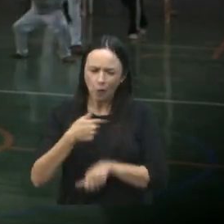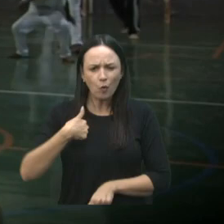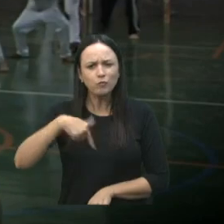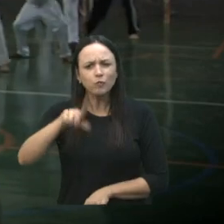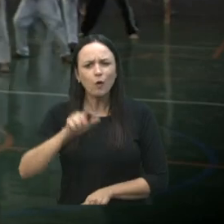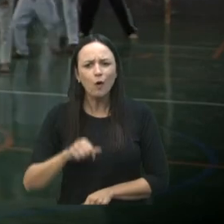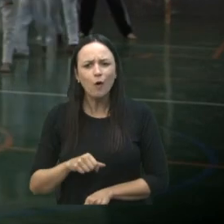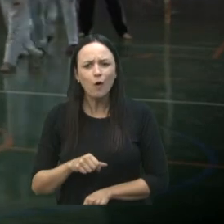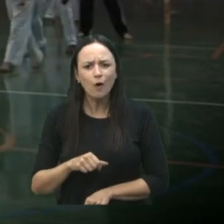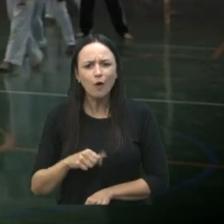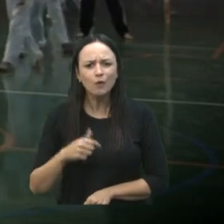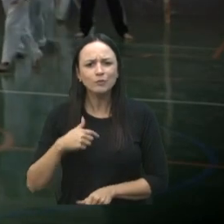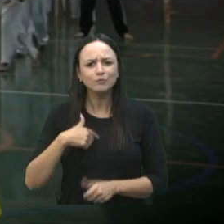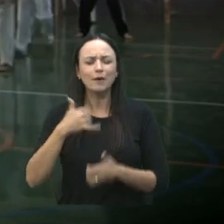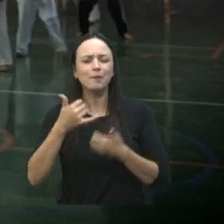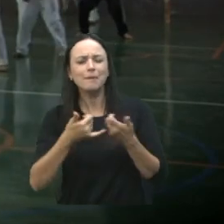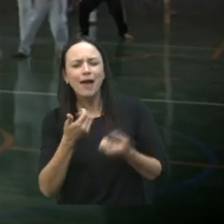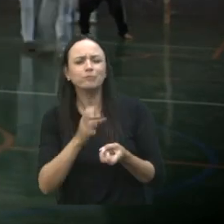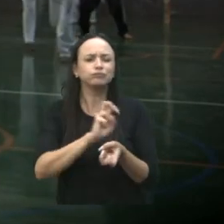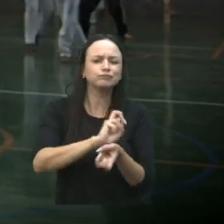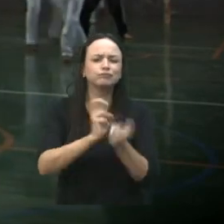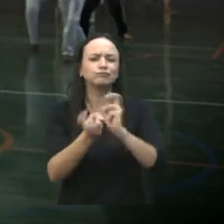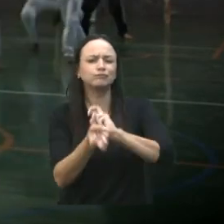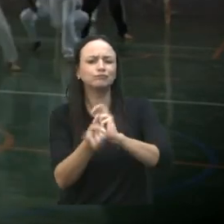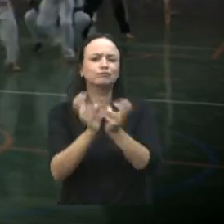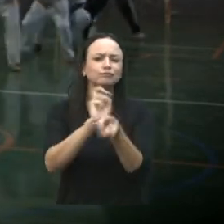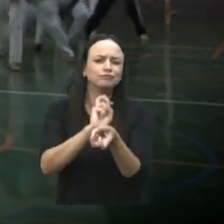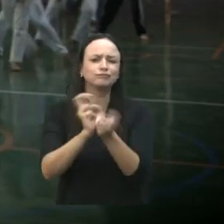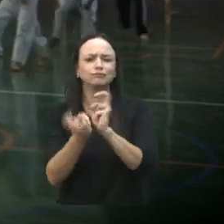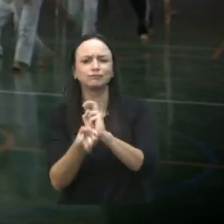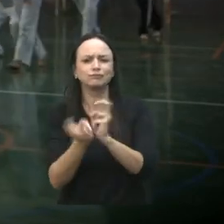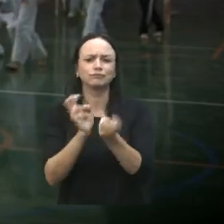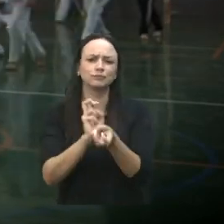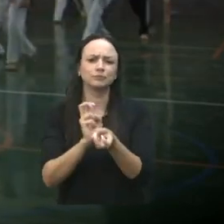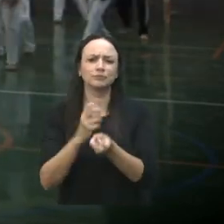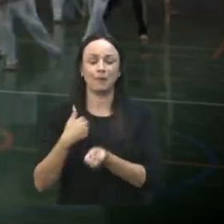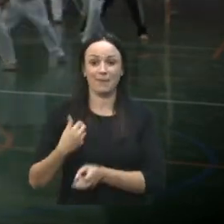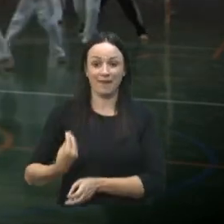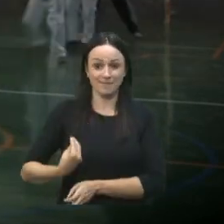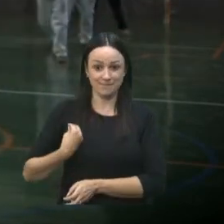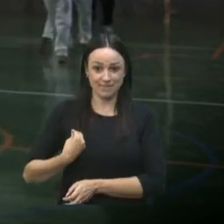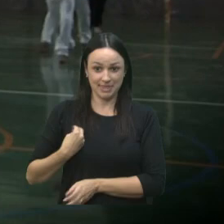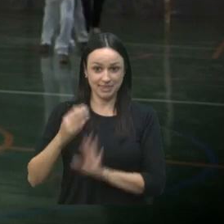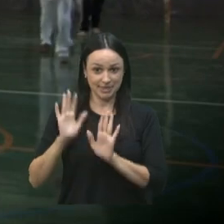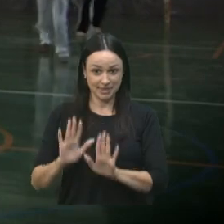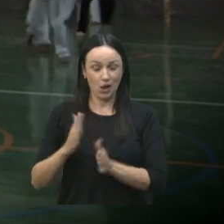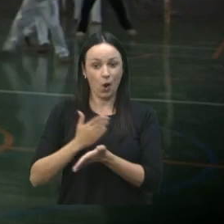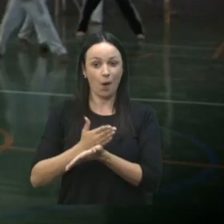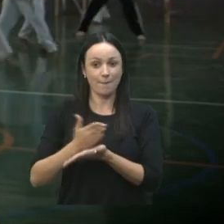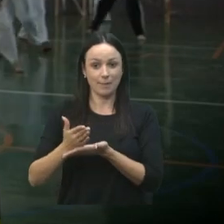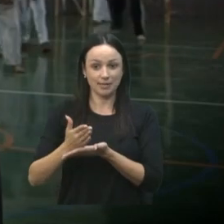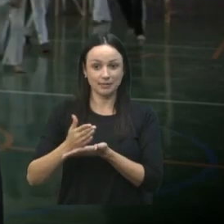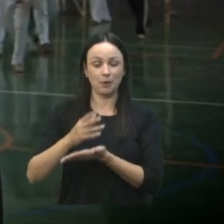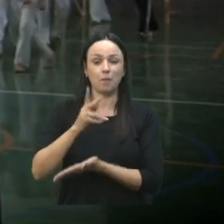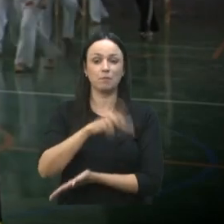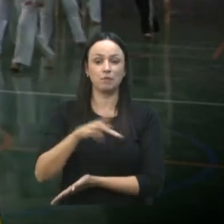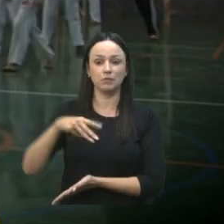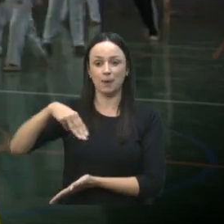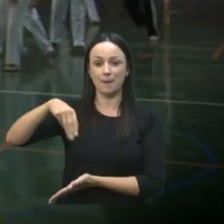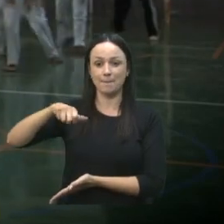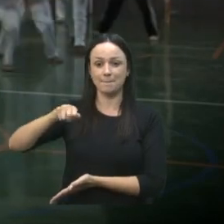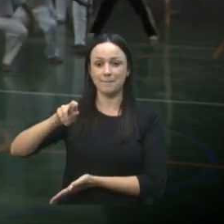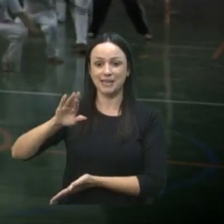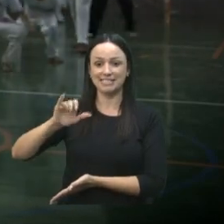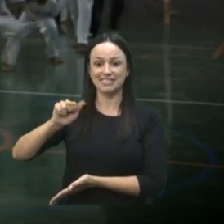Aí jogava com ele demais, tudo mais. Mas na minha trajetória mesmo, eu comecei a capoeira, foi como mestre marcial, tá?